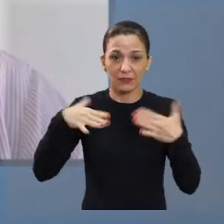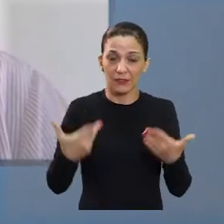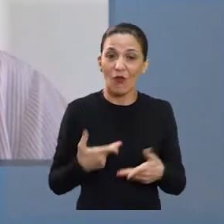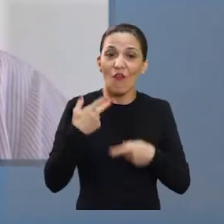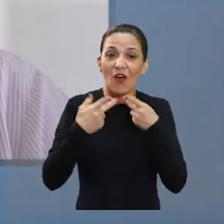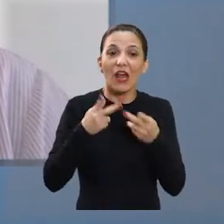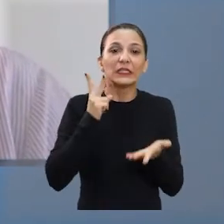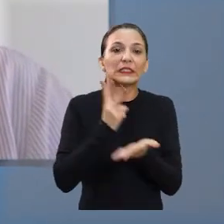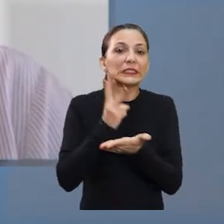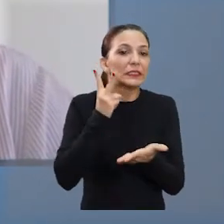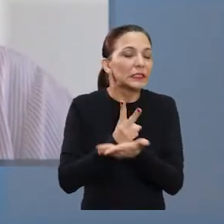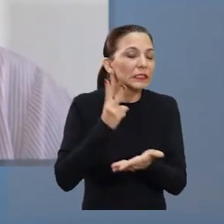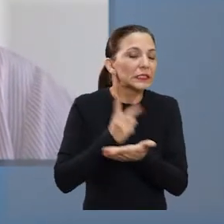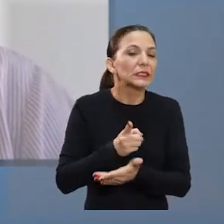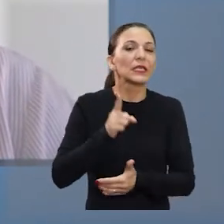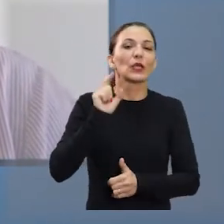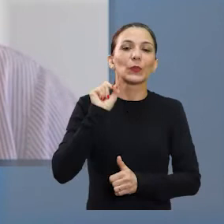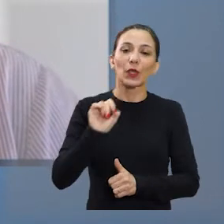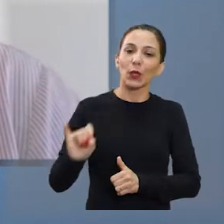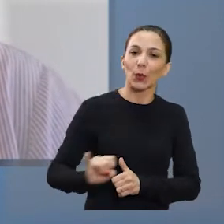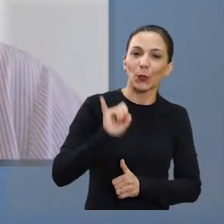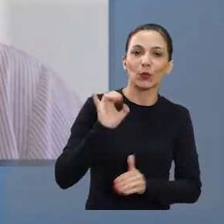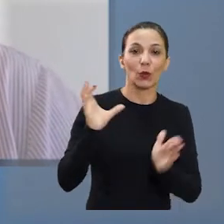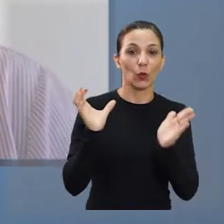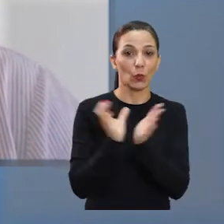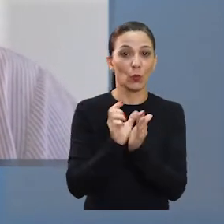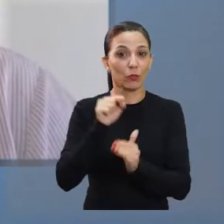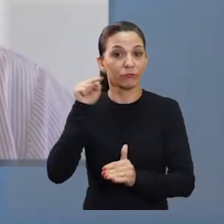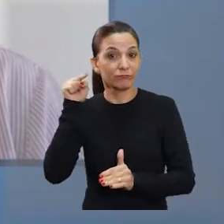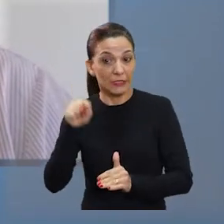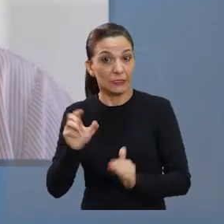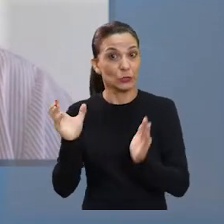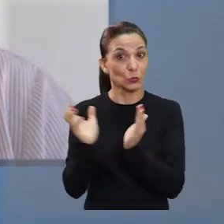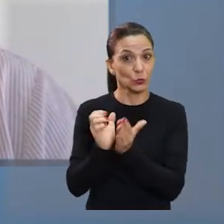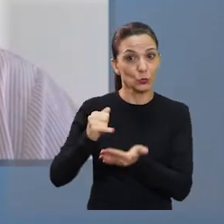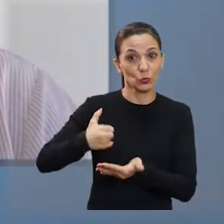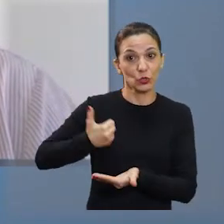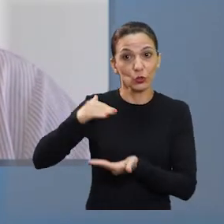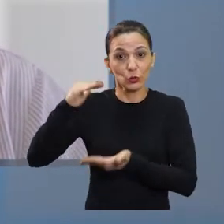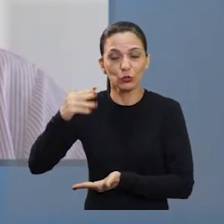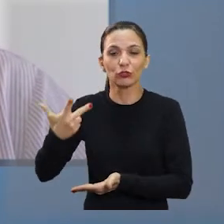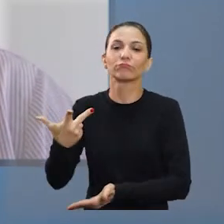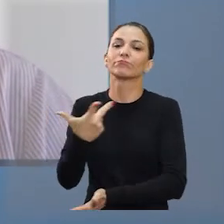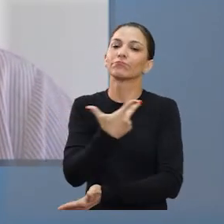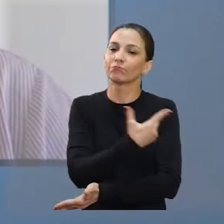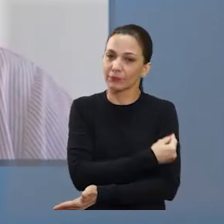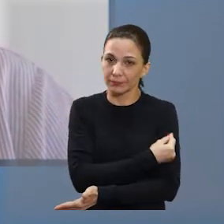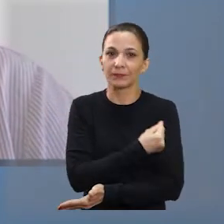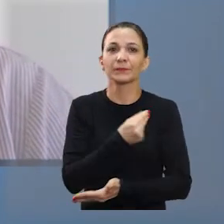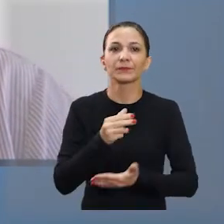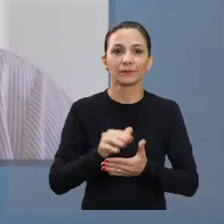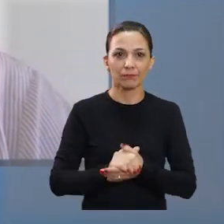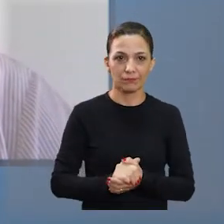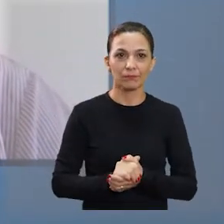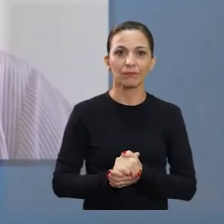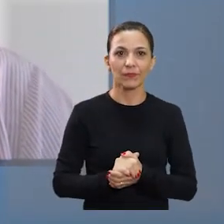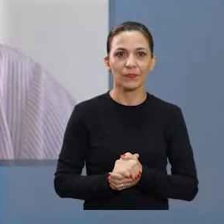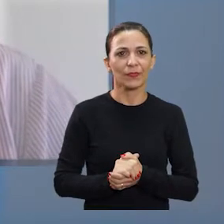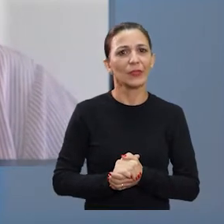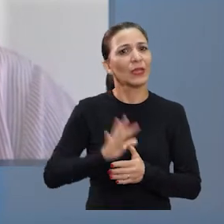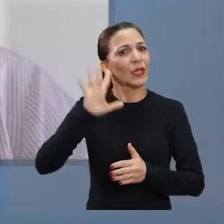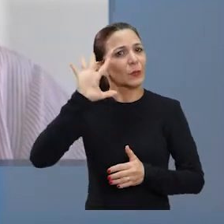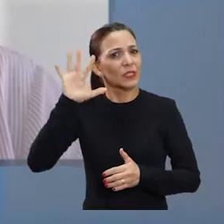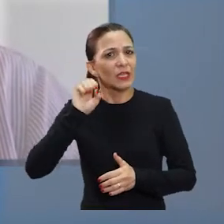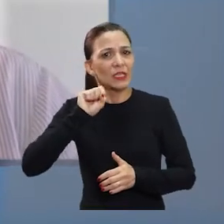específica, tá? Então, por isso que a gente sempre reforça nessa população que você deve se vacinar.